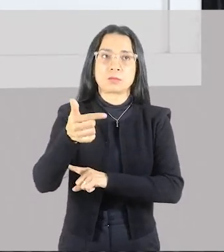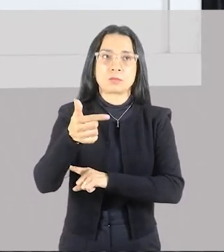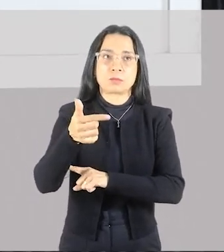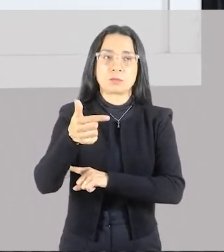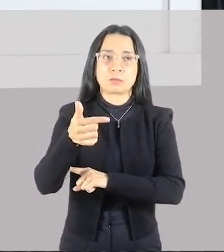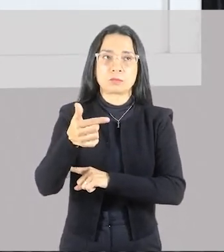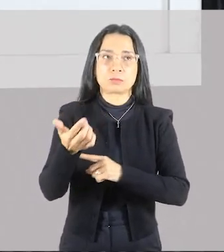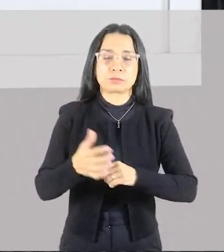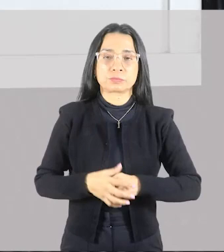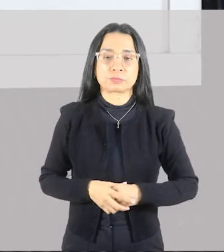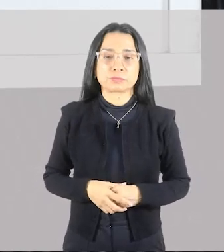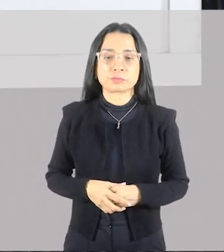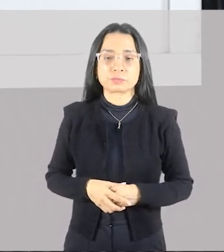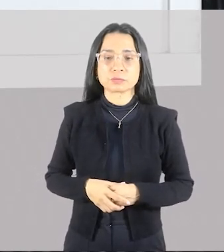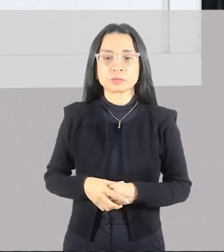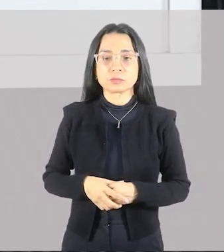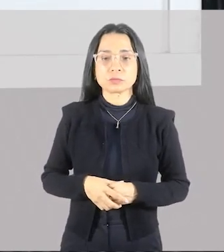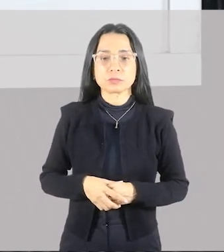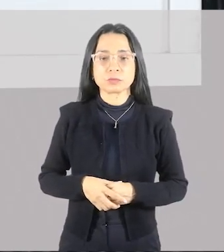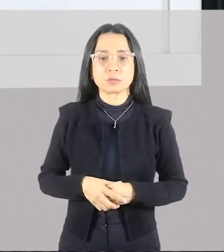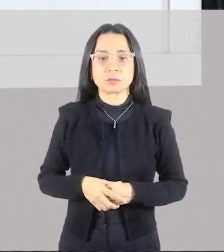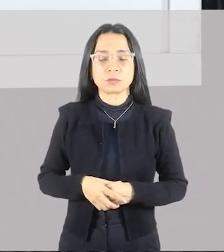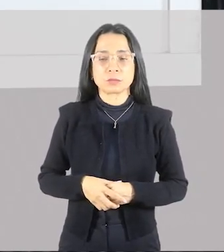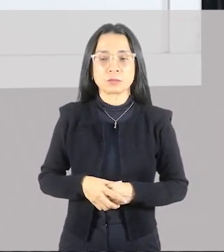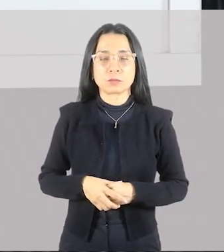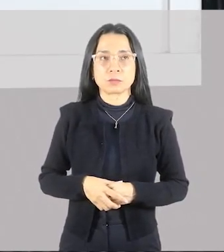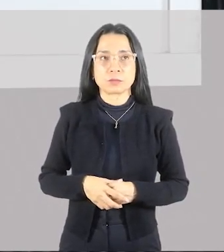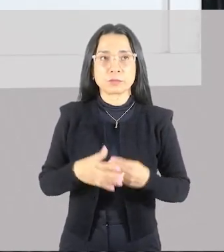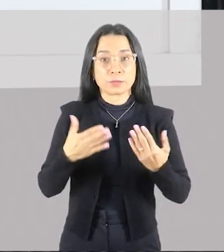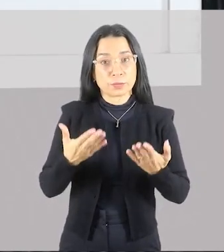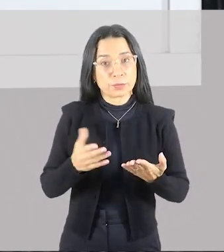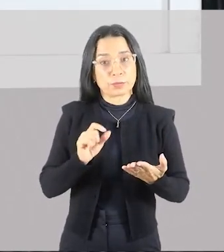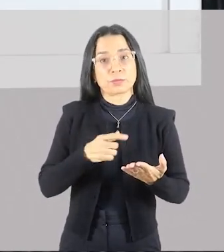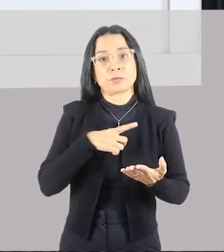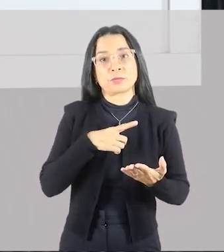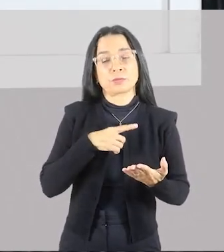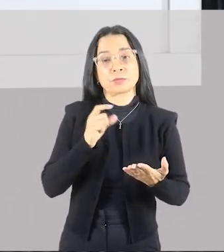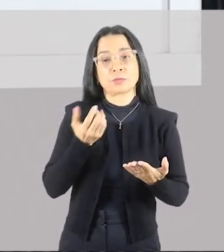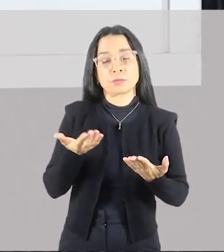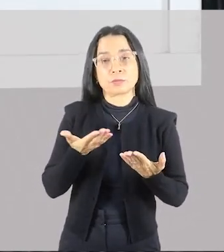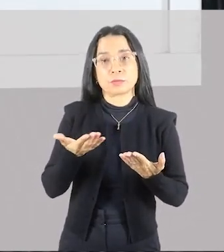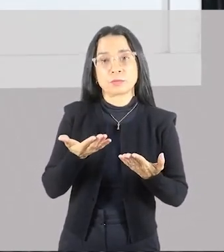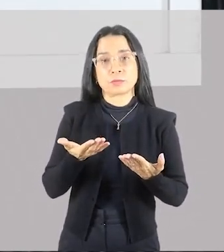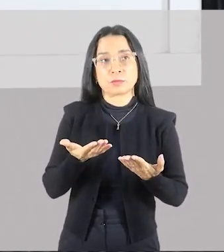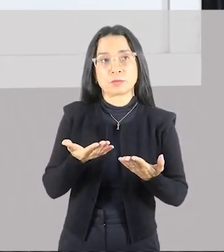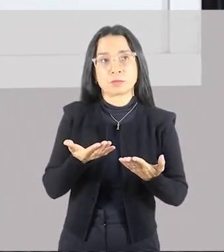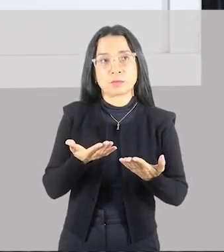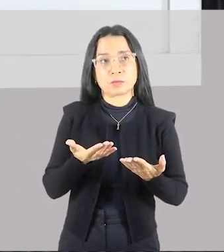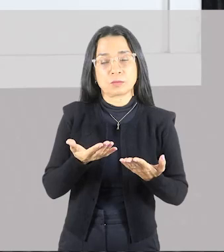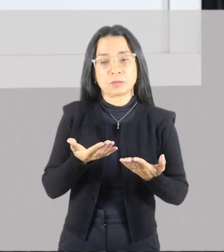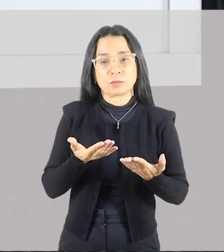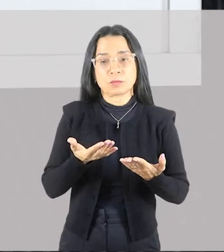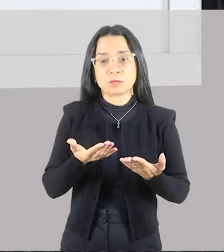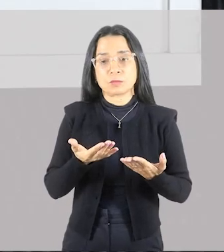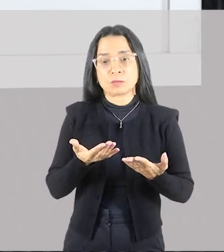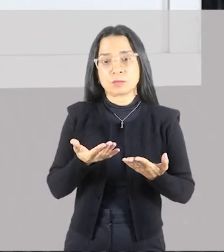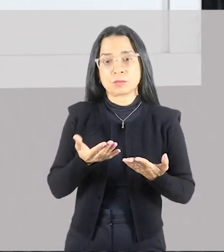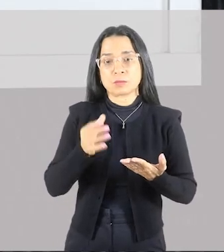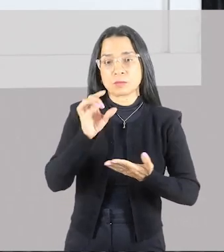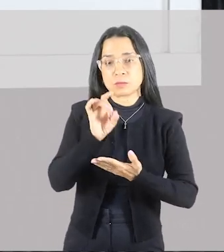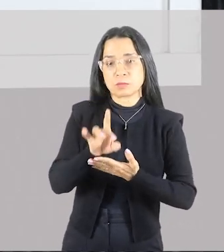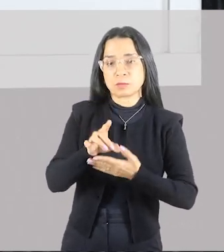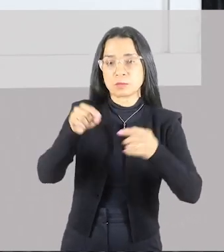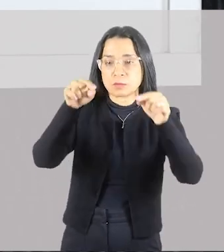quadrados de área total. Pronto. Para eu calcular agora a área destinada apenas